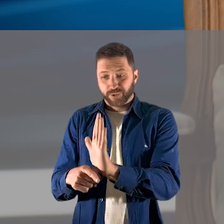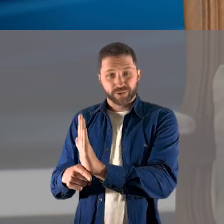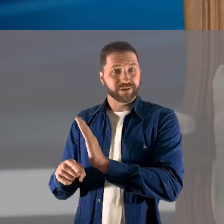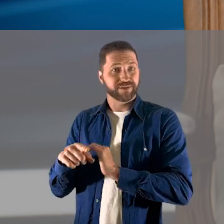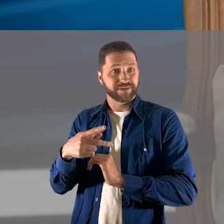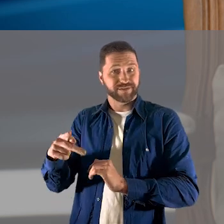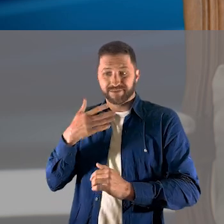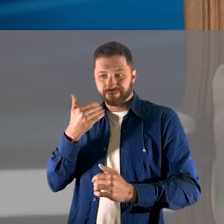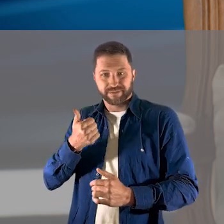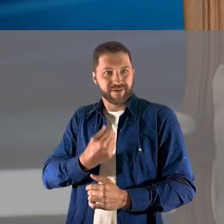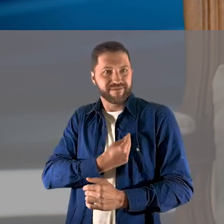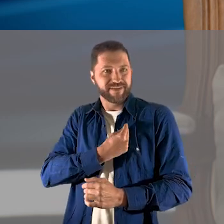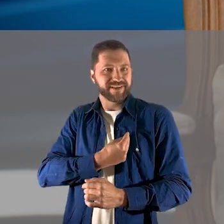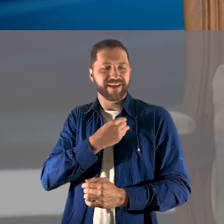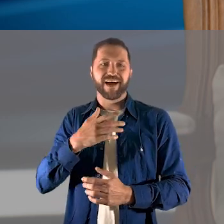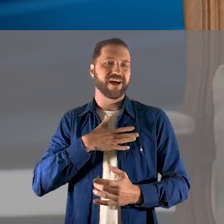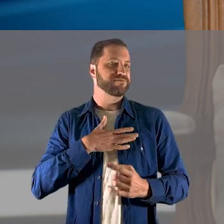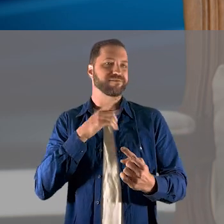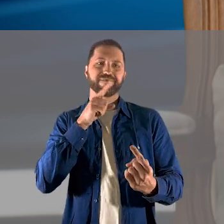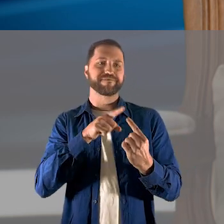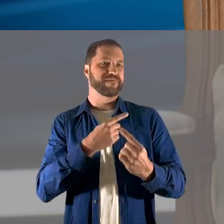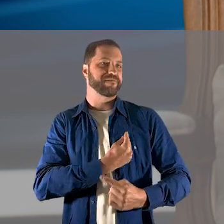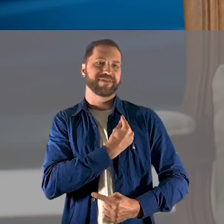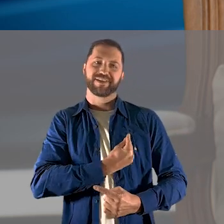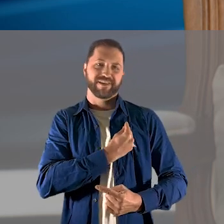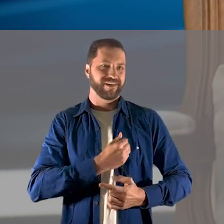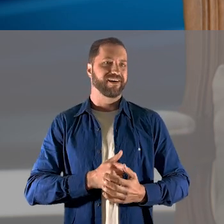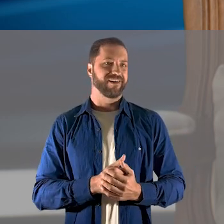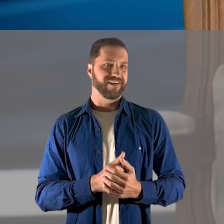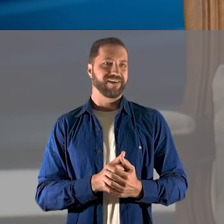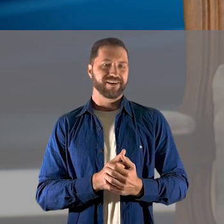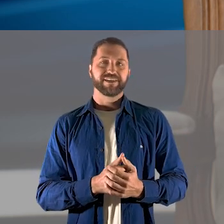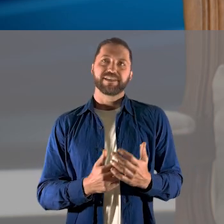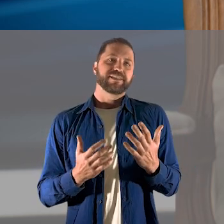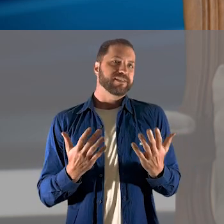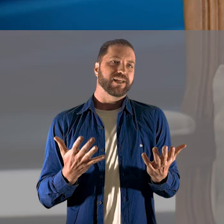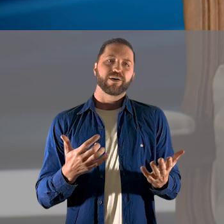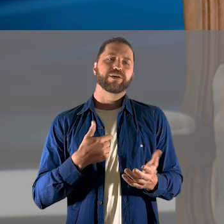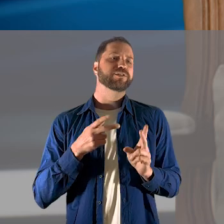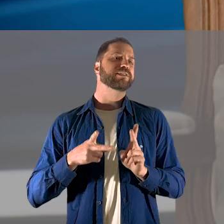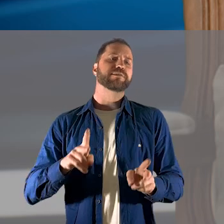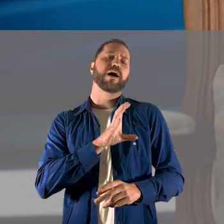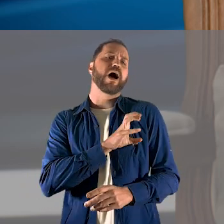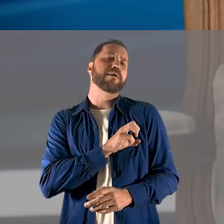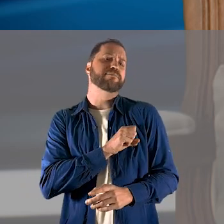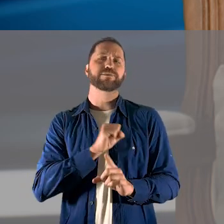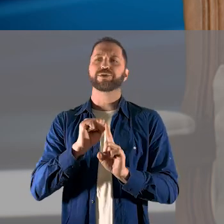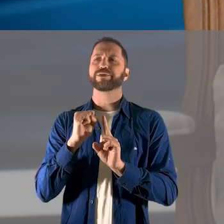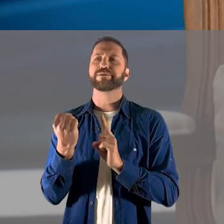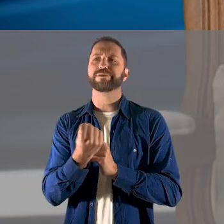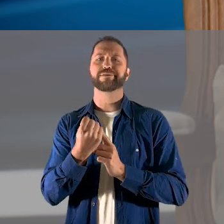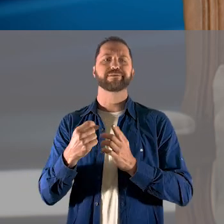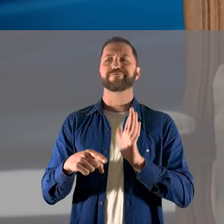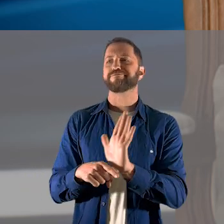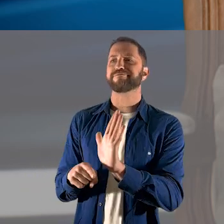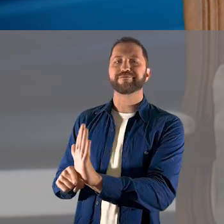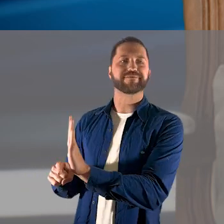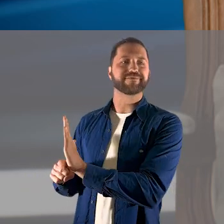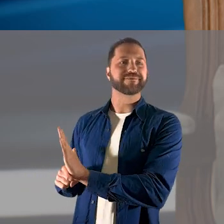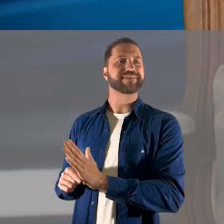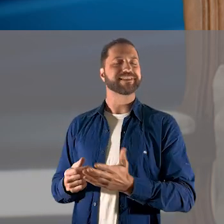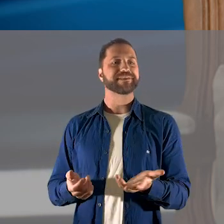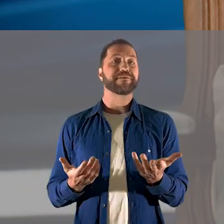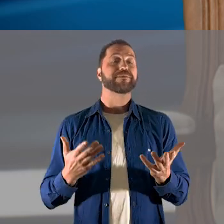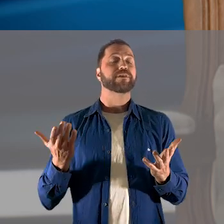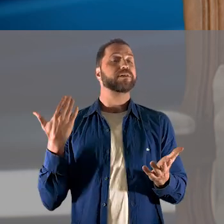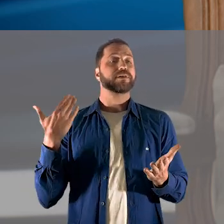uma vida mais digna faz parte da minha missão de vida então sempre amei também fazer trabalhos sociais